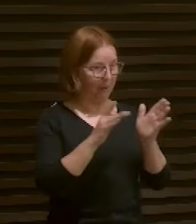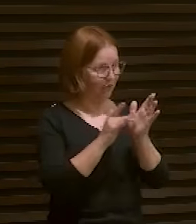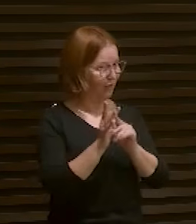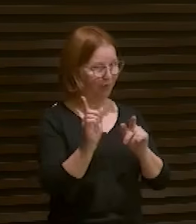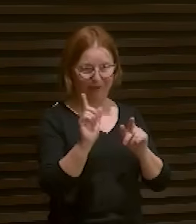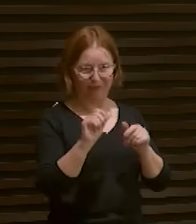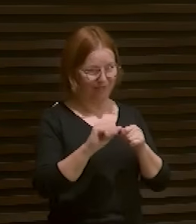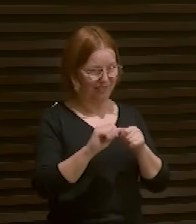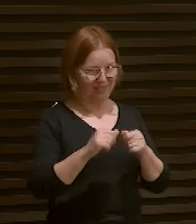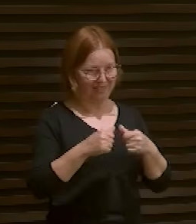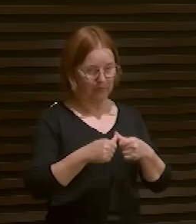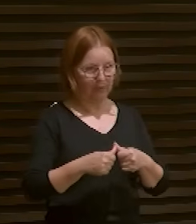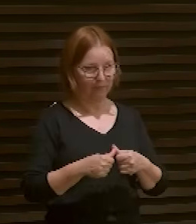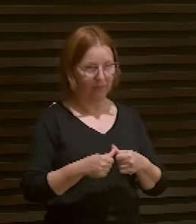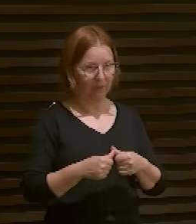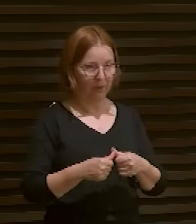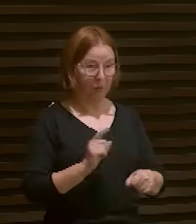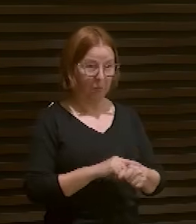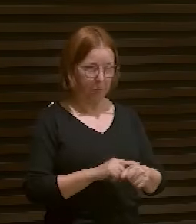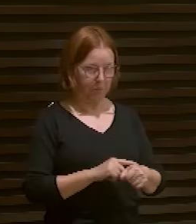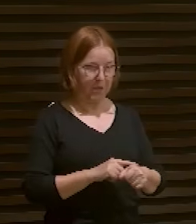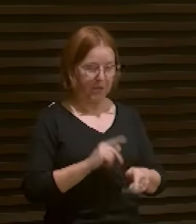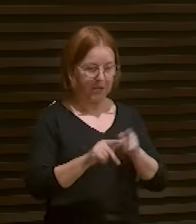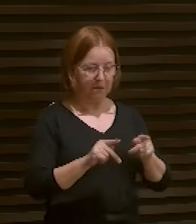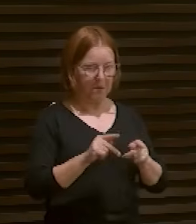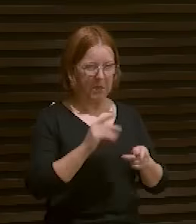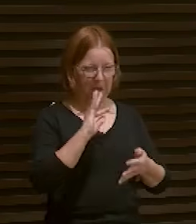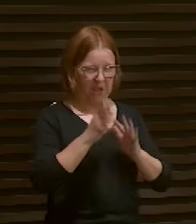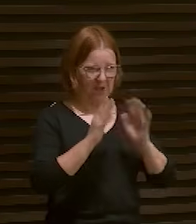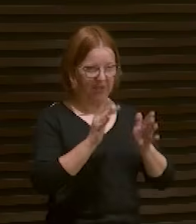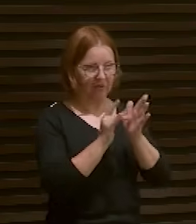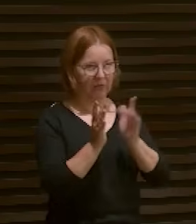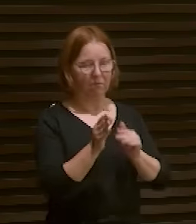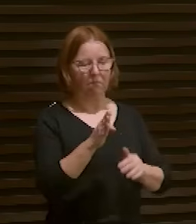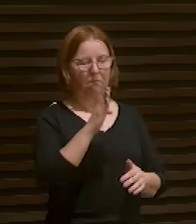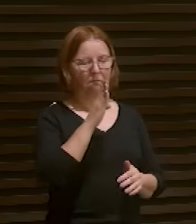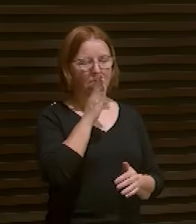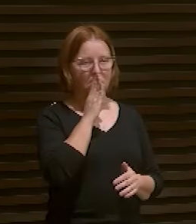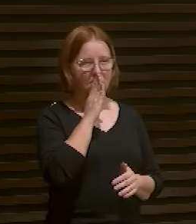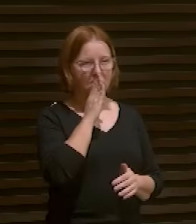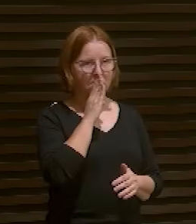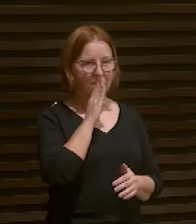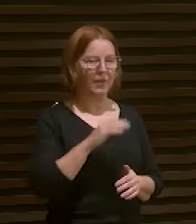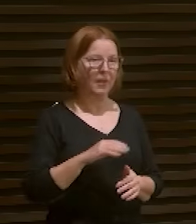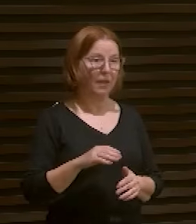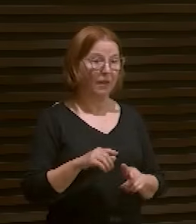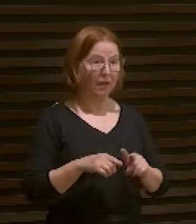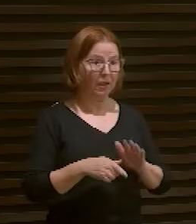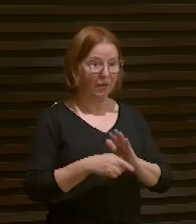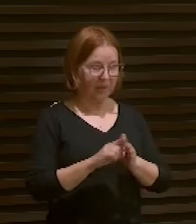fez. Quando ele era injuriado, ele não injuriava. Quando ele padecia, ele não ameaçava. Mas antes ele